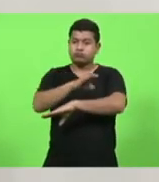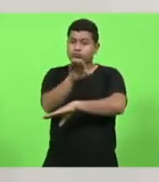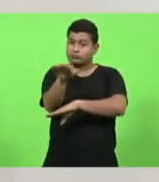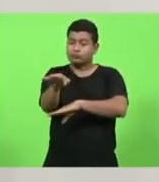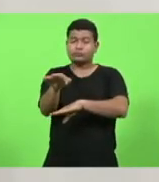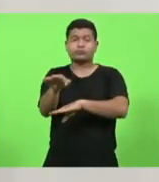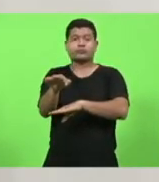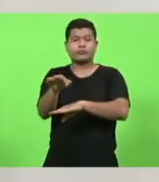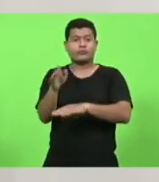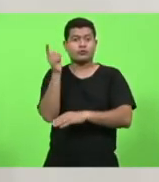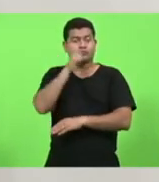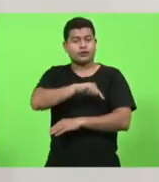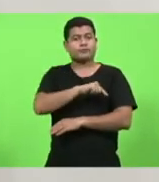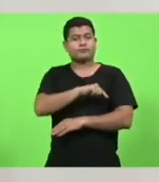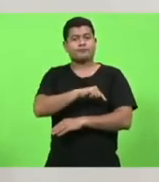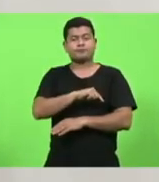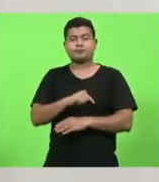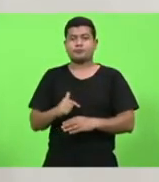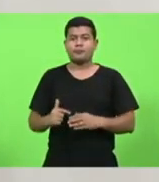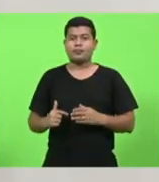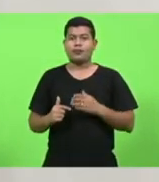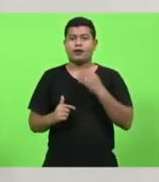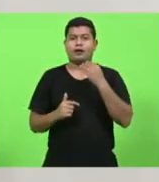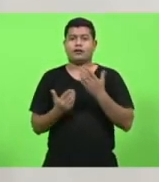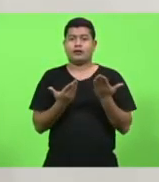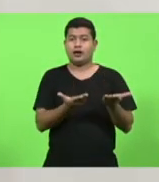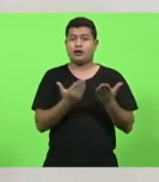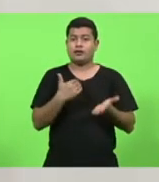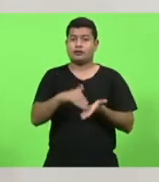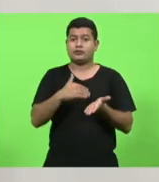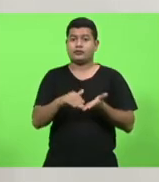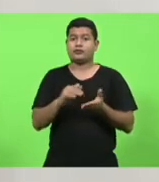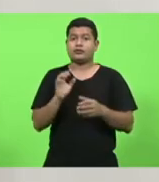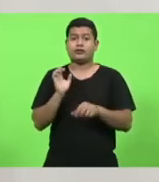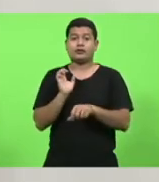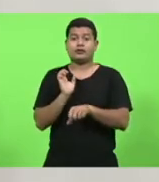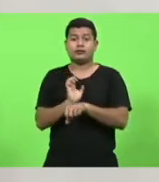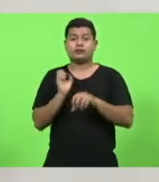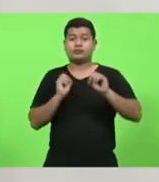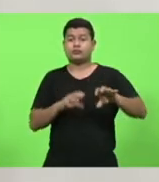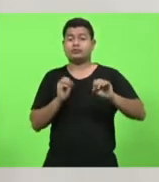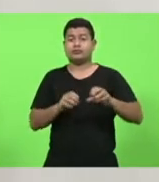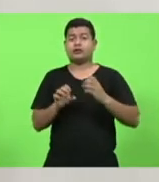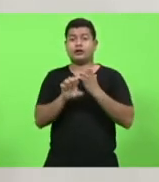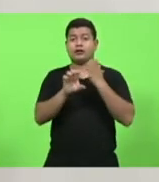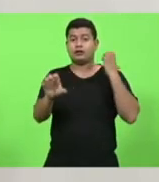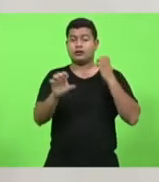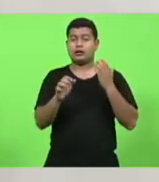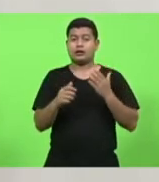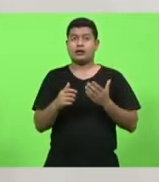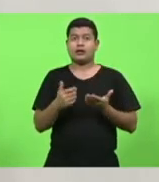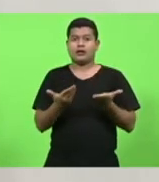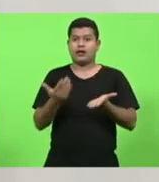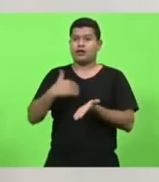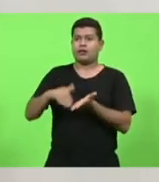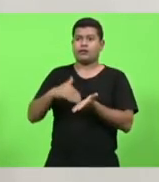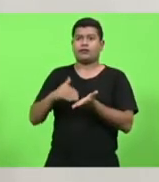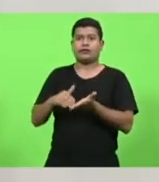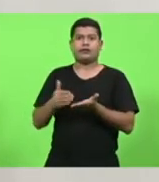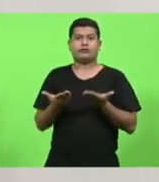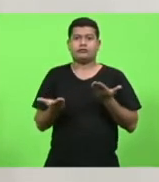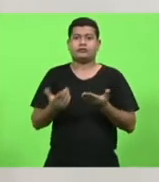mais rápida, e que a Secretaria Estadual de Educação tenha engenheiros. Nenhum secretário suporta cobranças sem